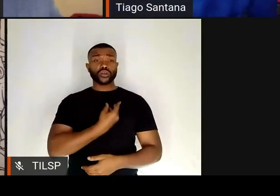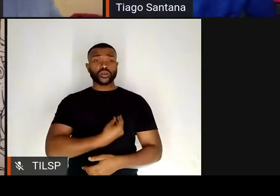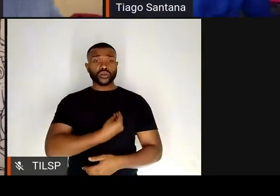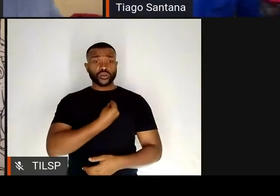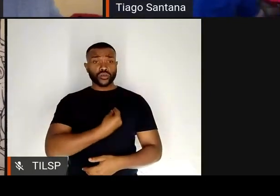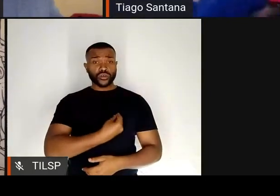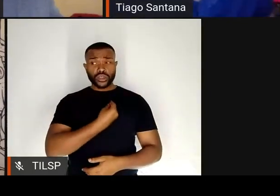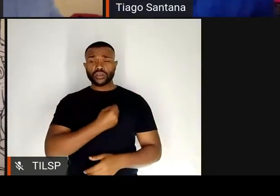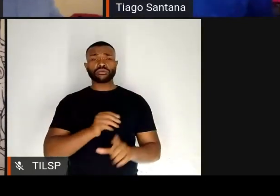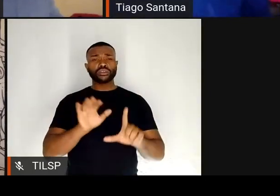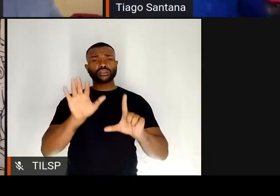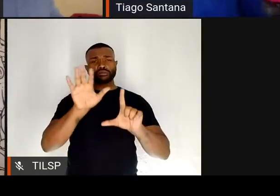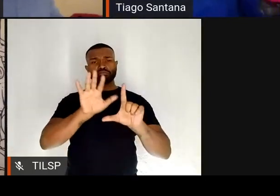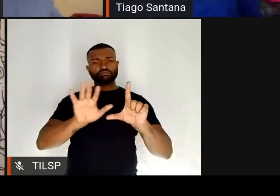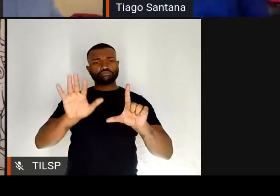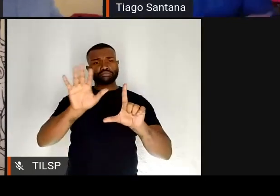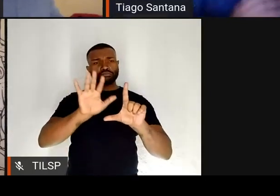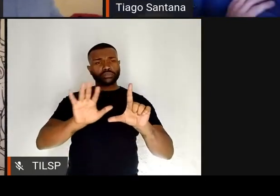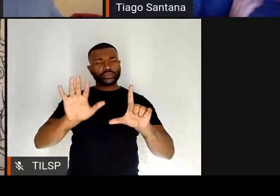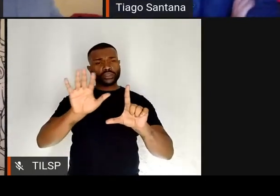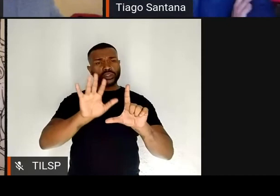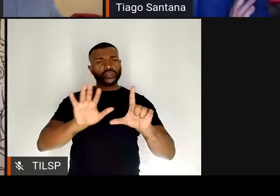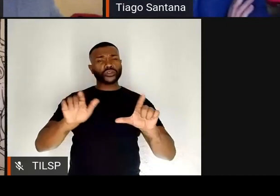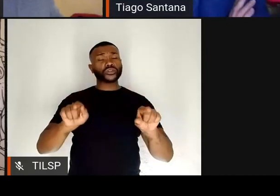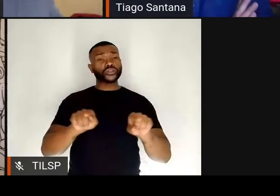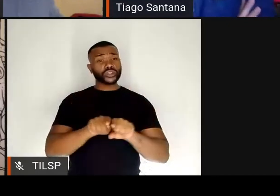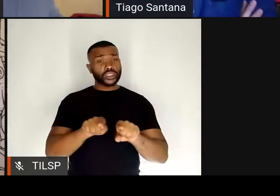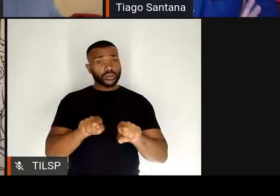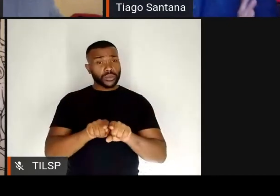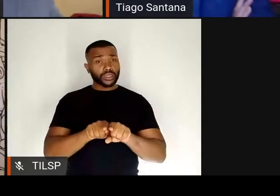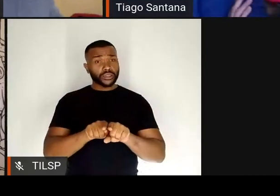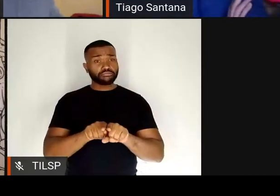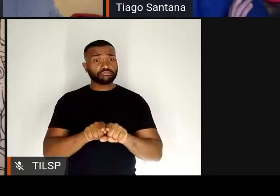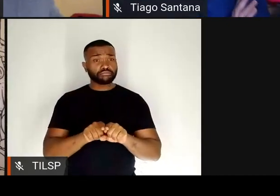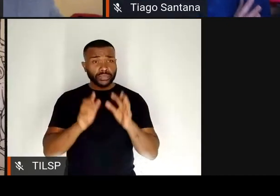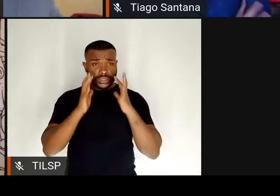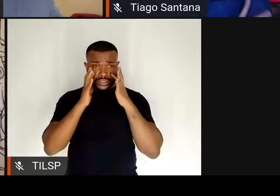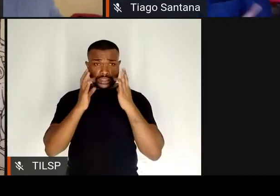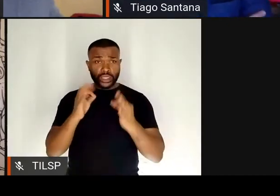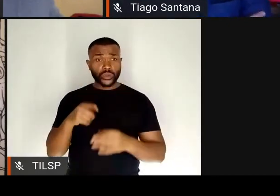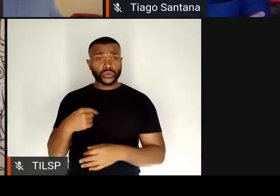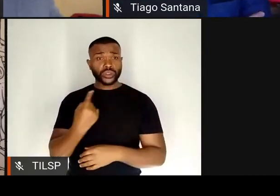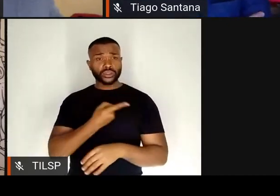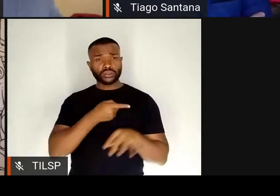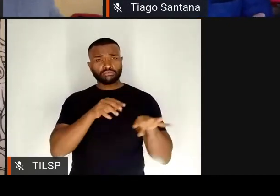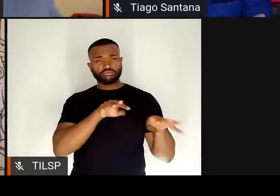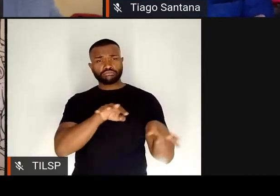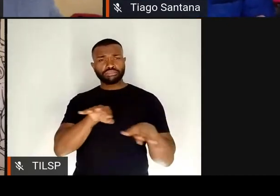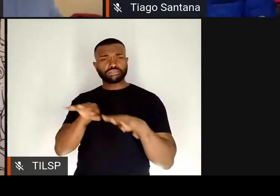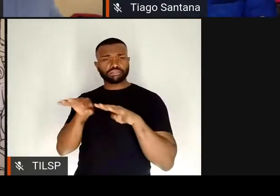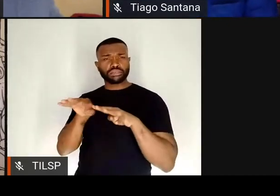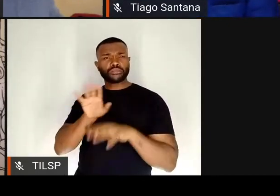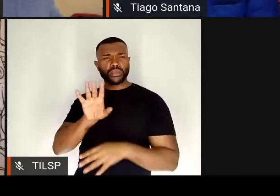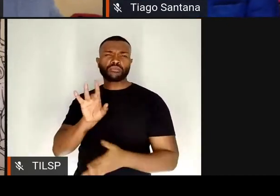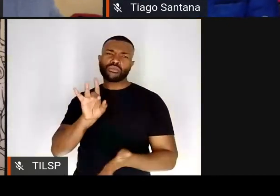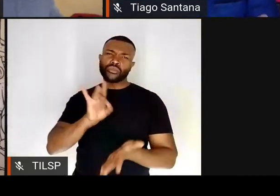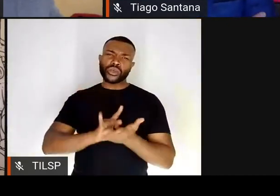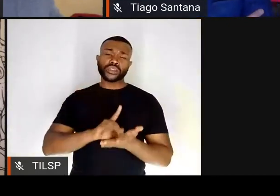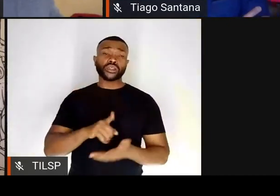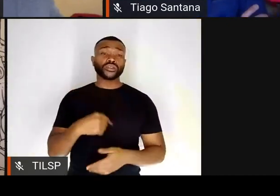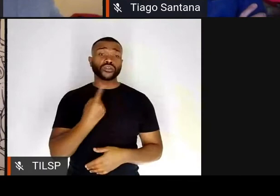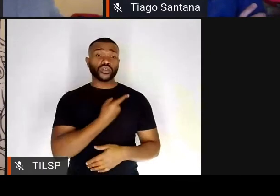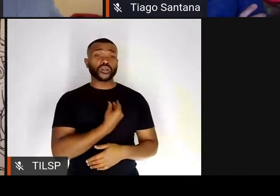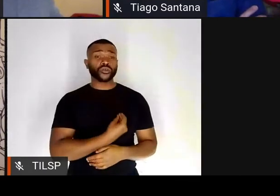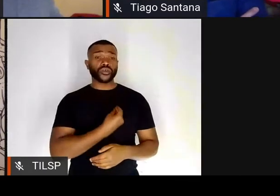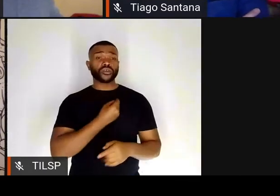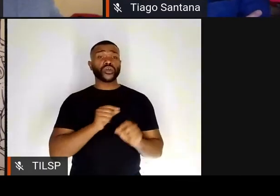a gente vive num contexto de escuta, né, de nossas atenções, mas, na verdade, a gente vive